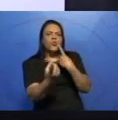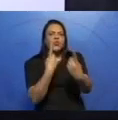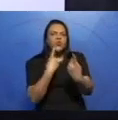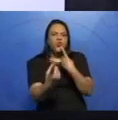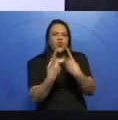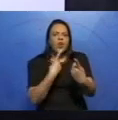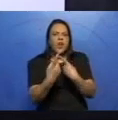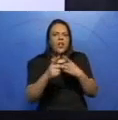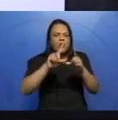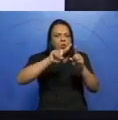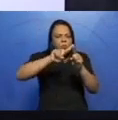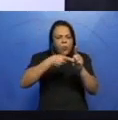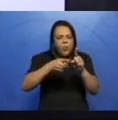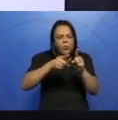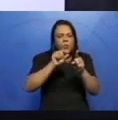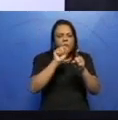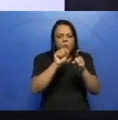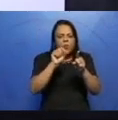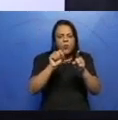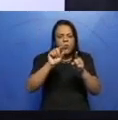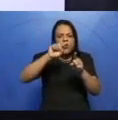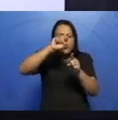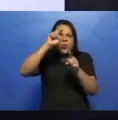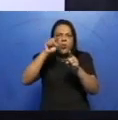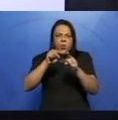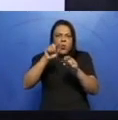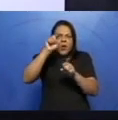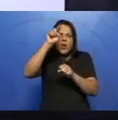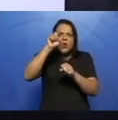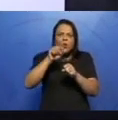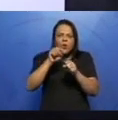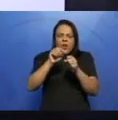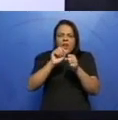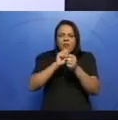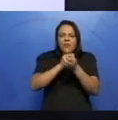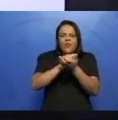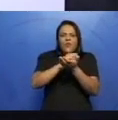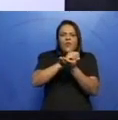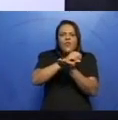pontuações? Temos reticências, pontos de exclamação, pontos de